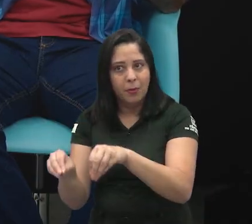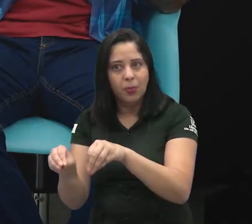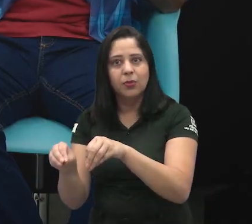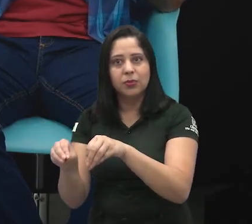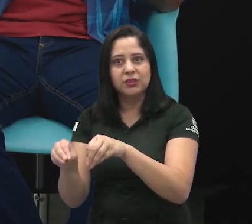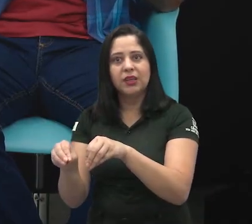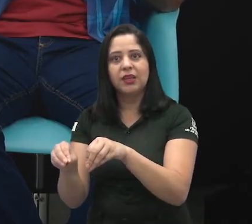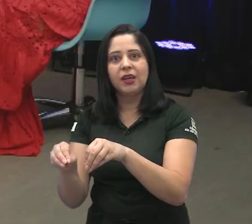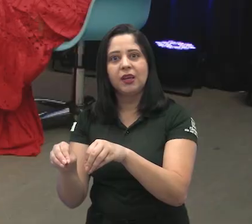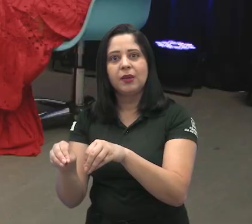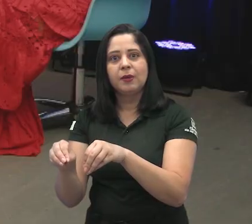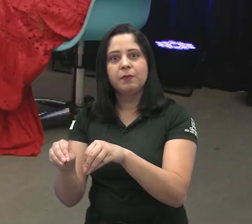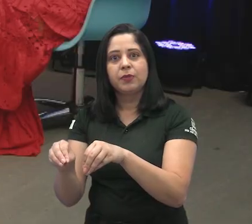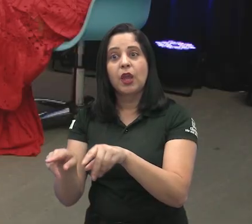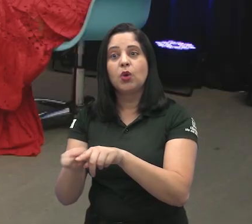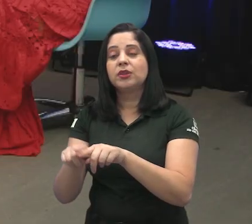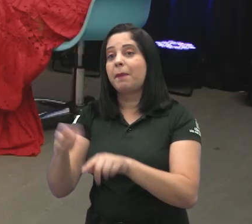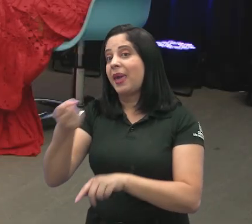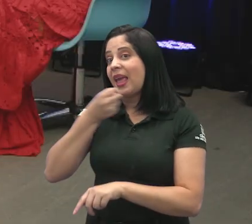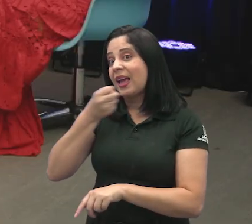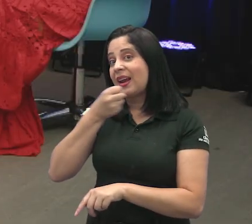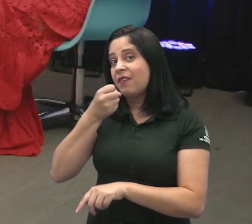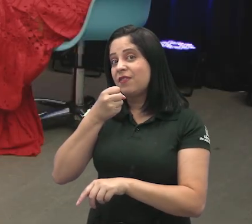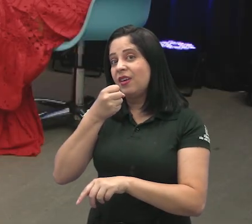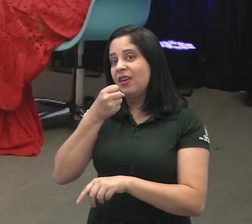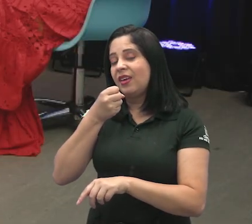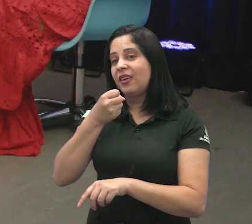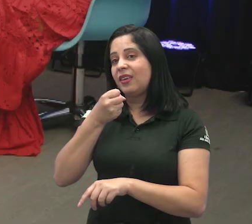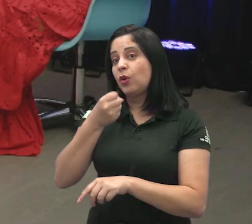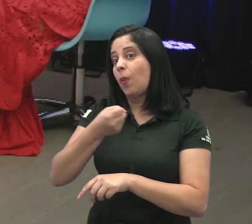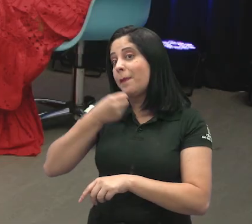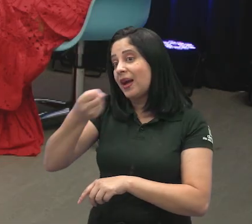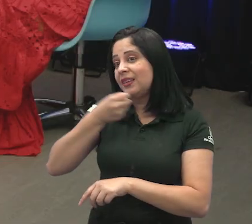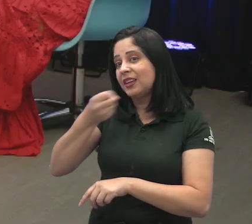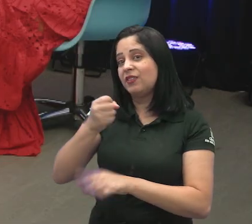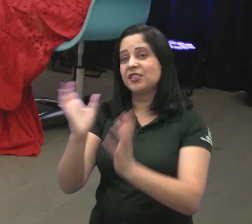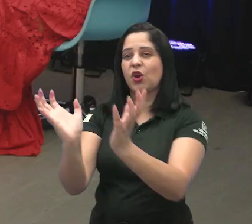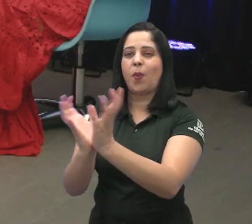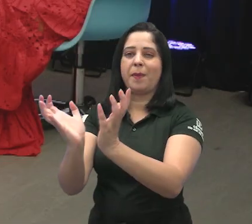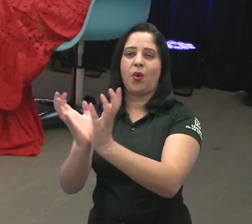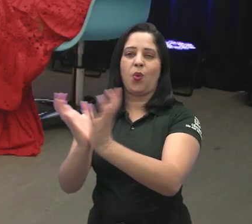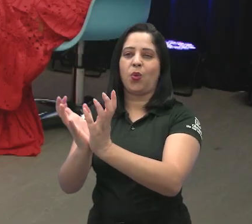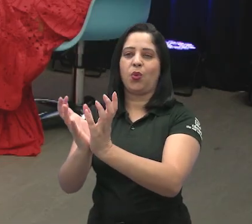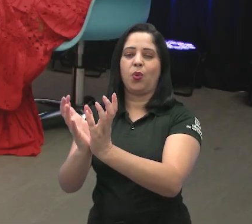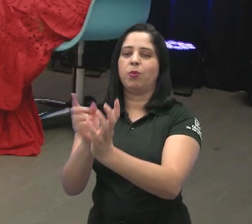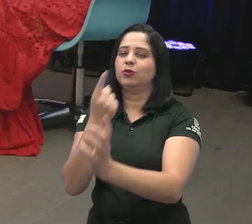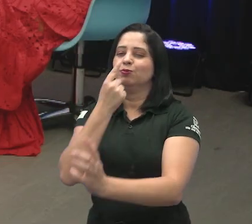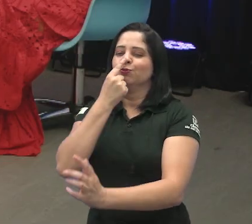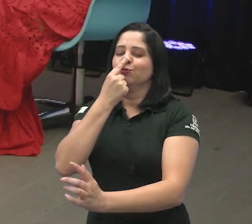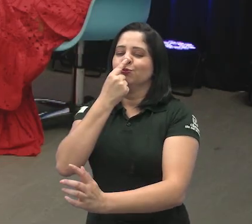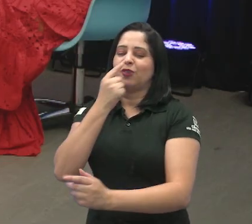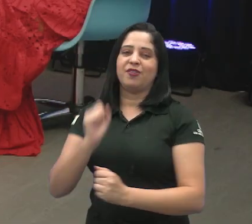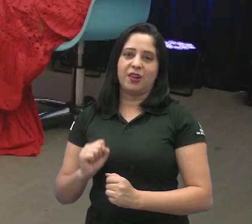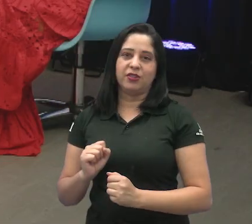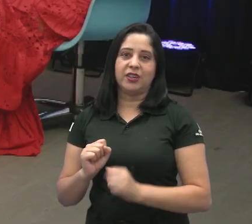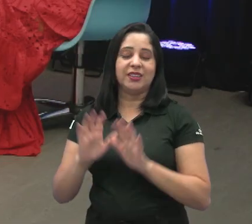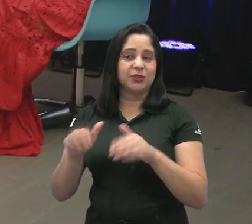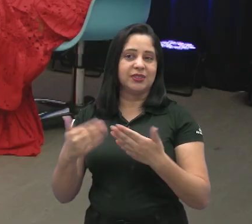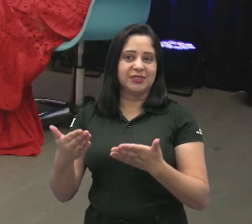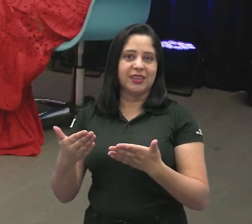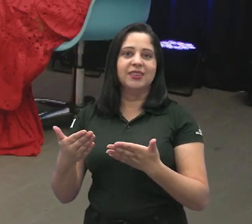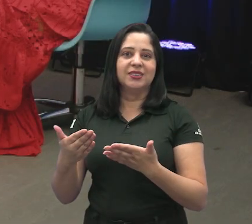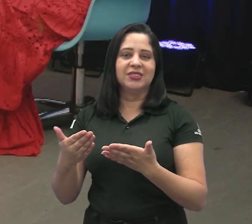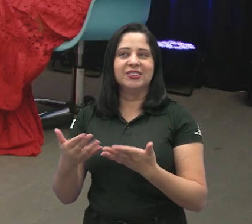zona de conforto, eu também gravei uma entrevista com o Barão Vermelho, que é a minha banda favorita da vida. Então, foi uma coisa muito bacana também, pessoalmente, que eu